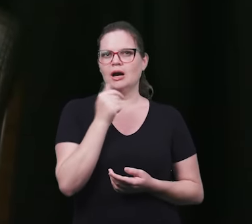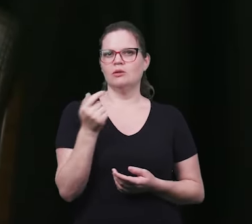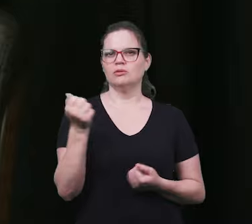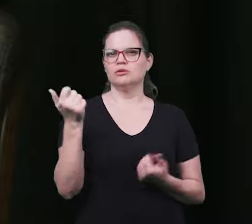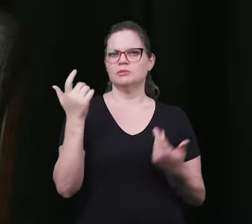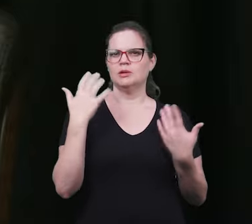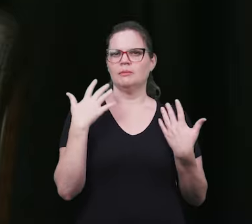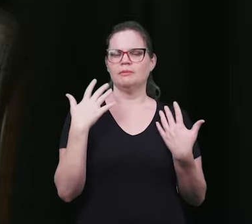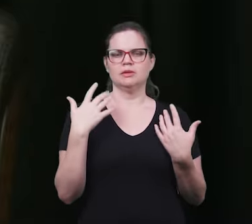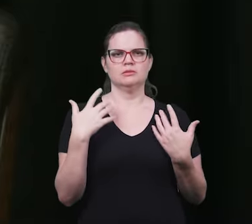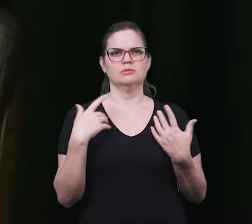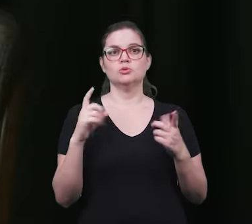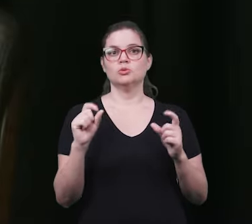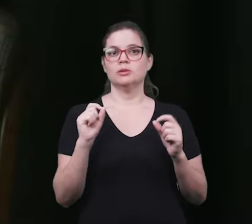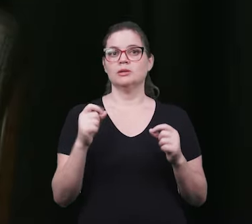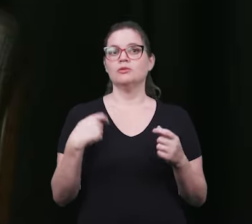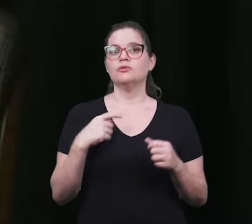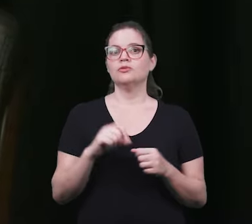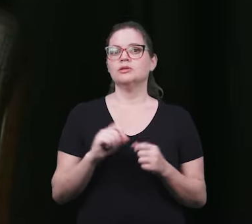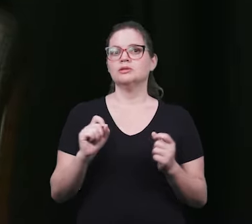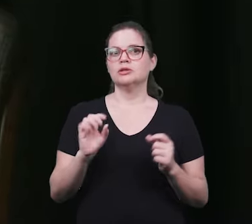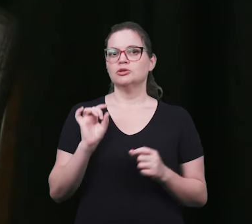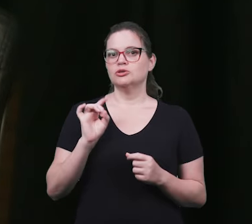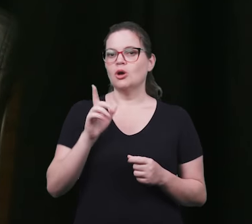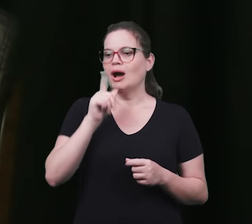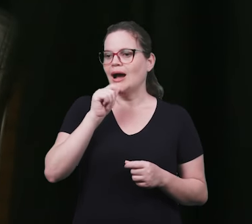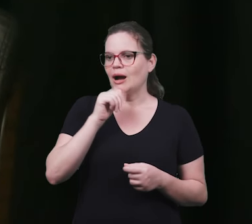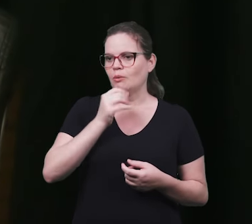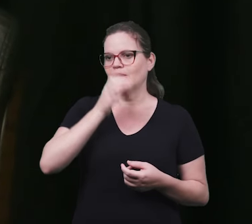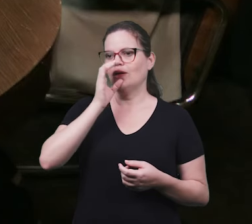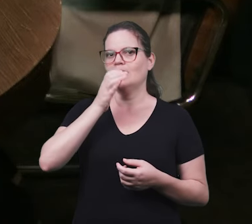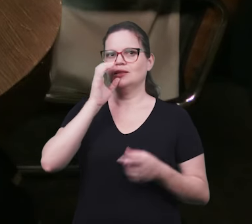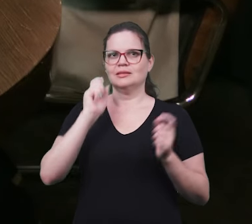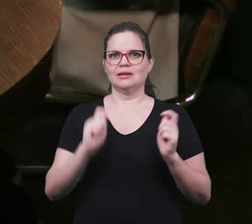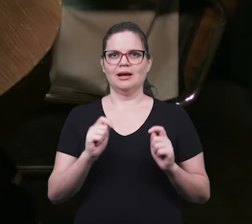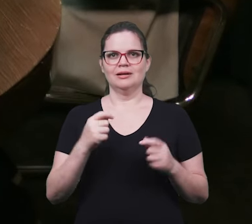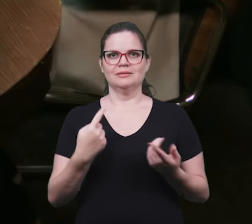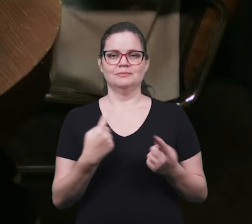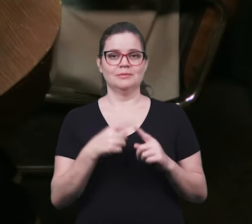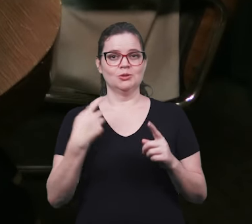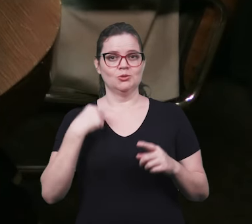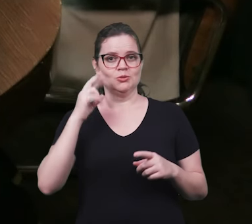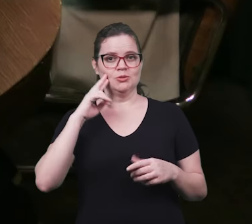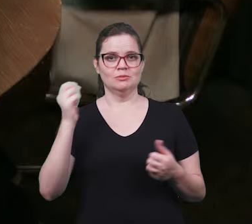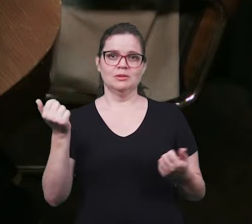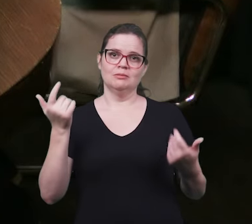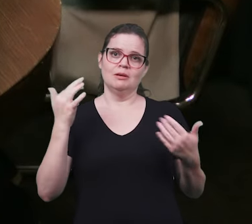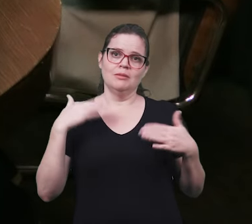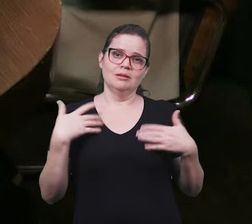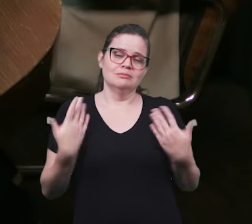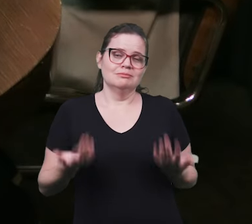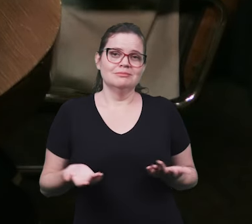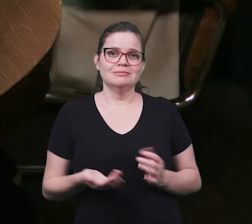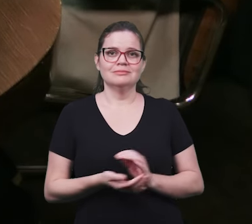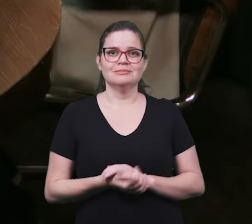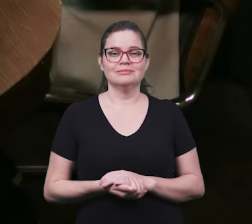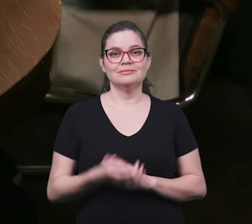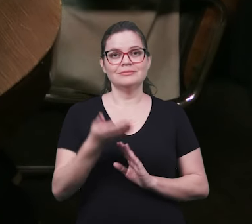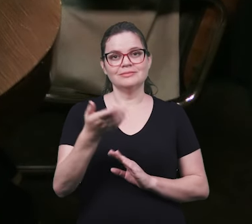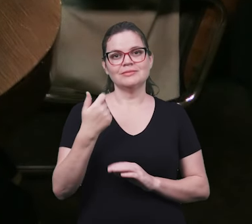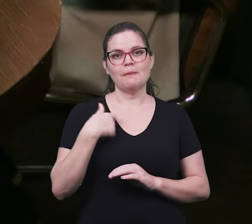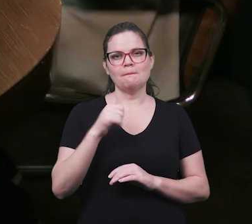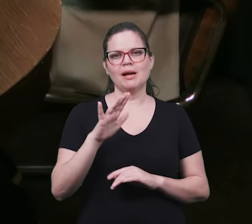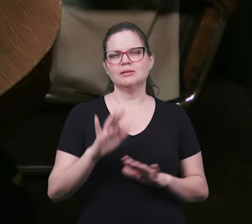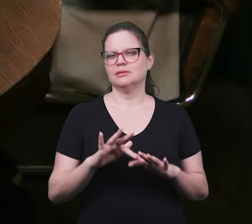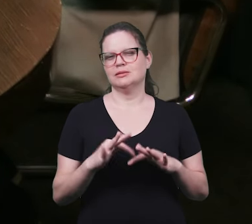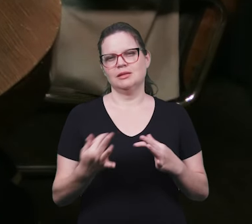isso, irmão? Não, eu fiz o jejum, mas só podia tomar água. Então, Pelo menos hidratado ela coitada, ficou. mas às vezes a pessoa é mais